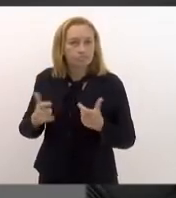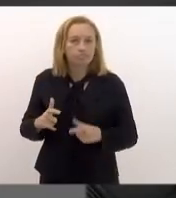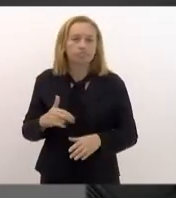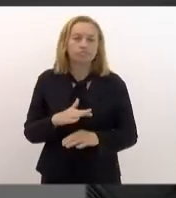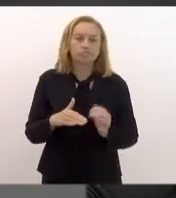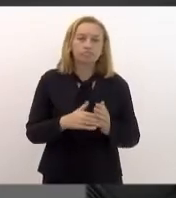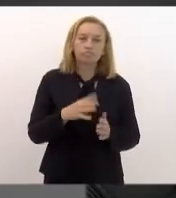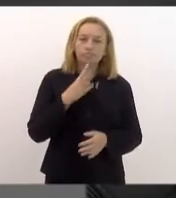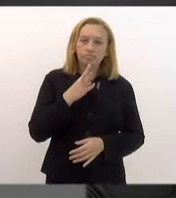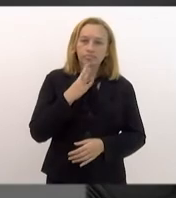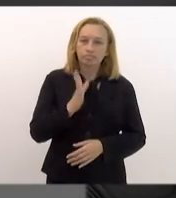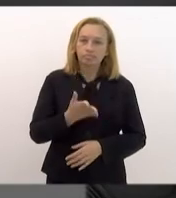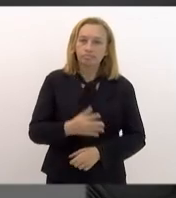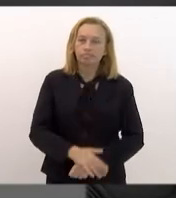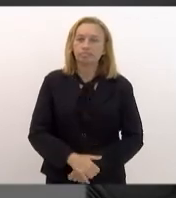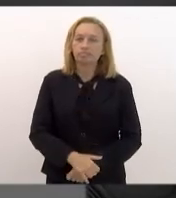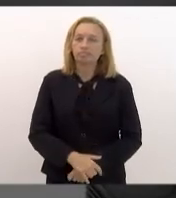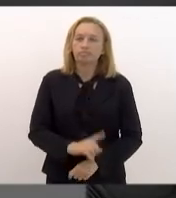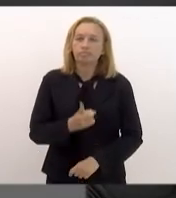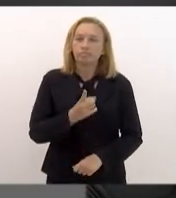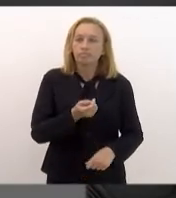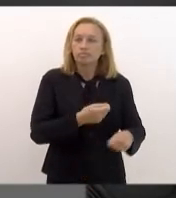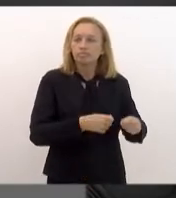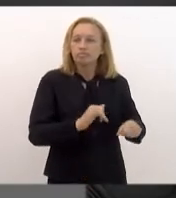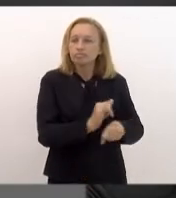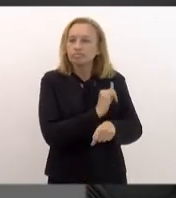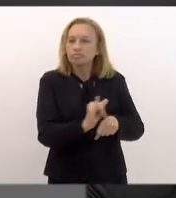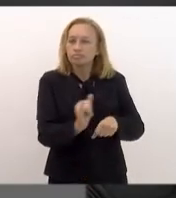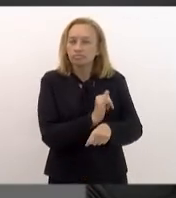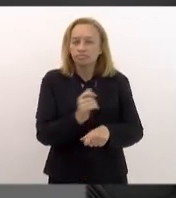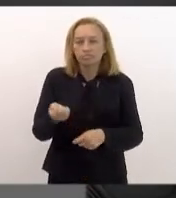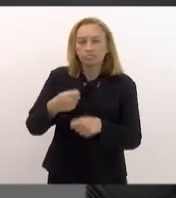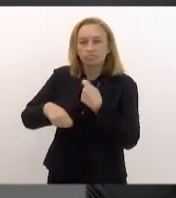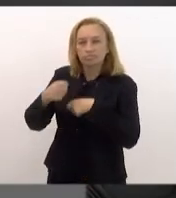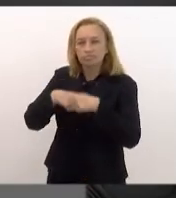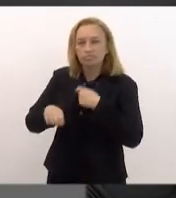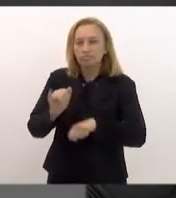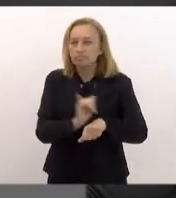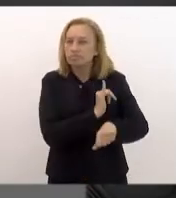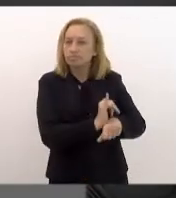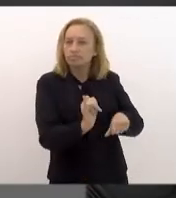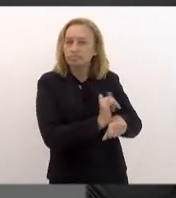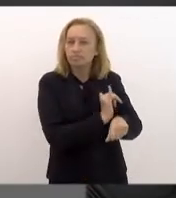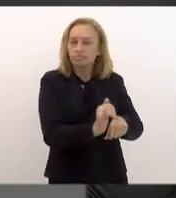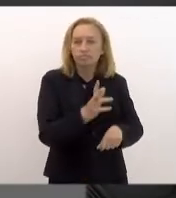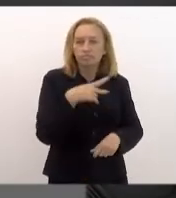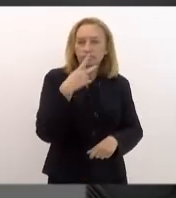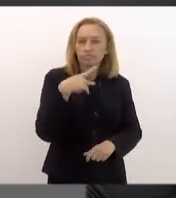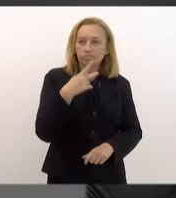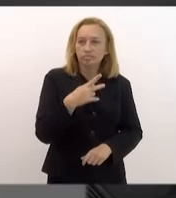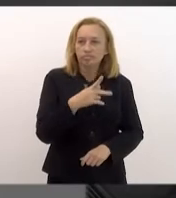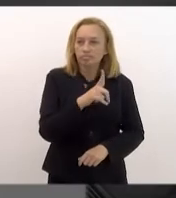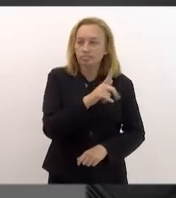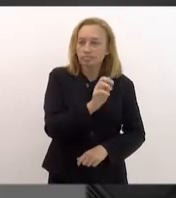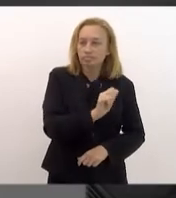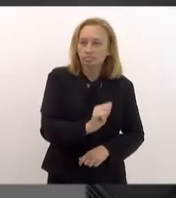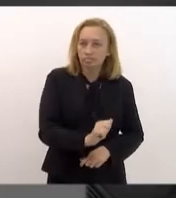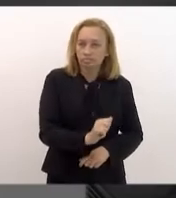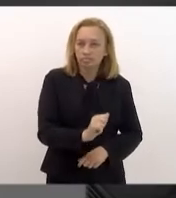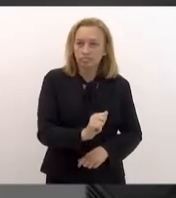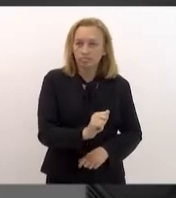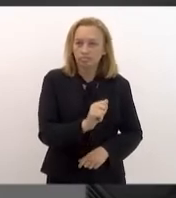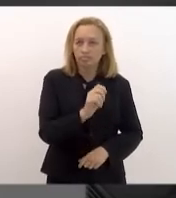mundo ter falado. Não só digo estratégica quanto econômica. Estratégica é que eu digo quando a gente vai falar da parte de gás de efeito estufa, como o